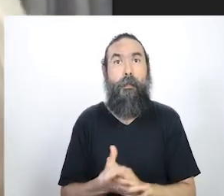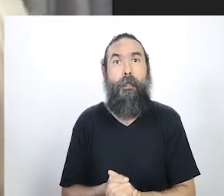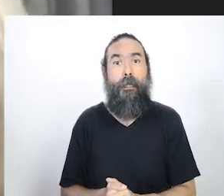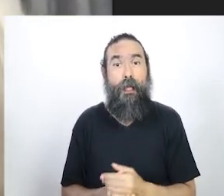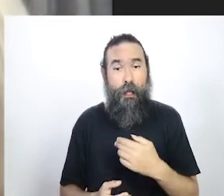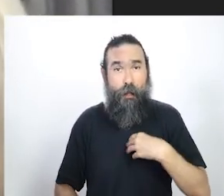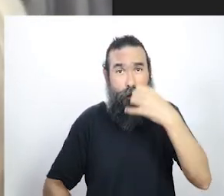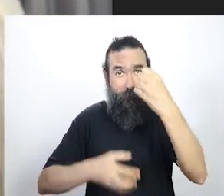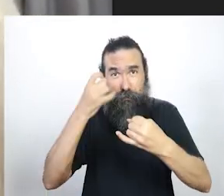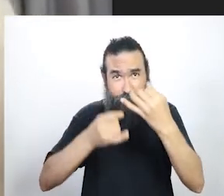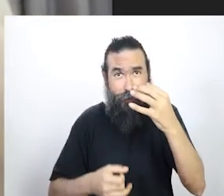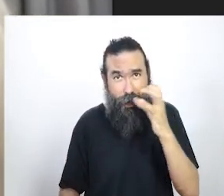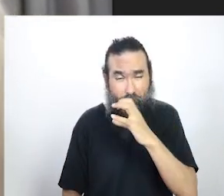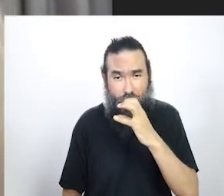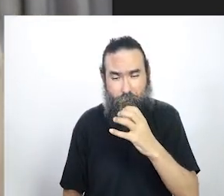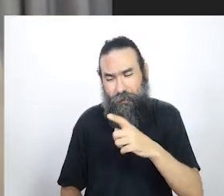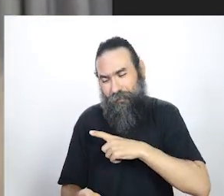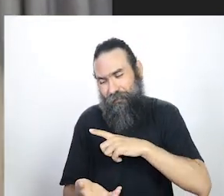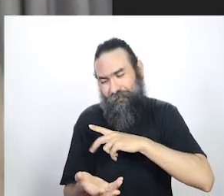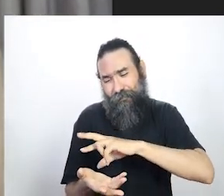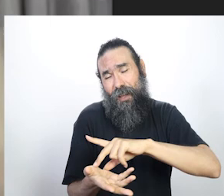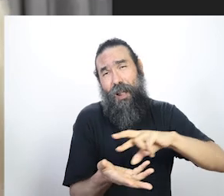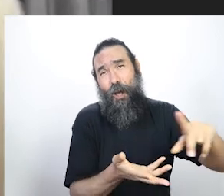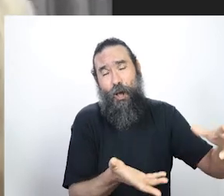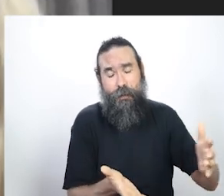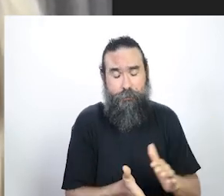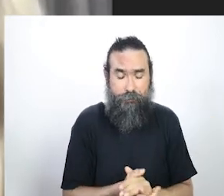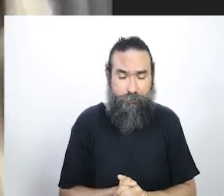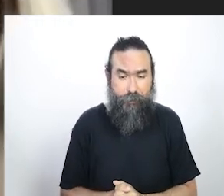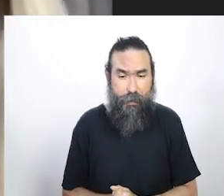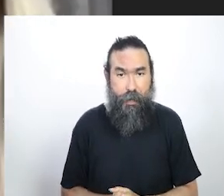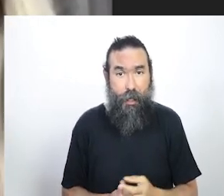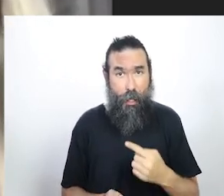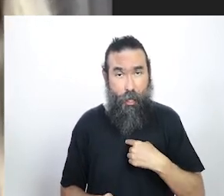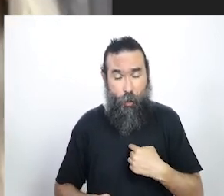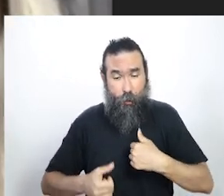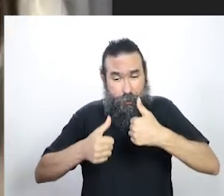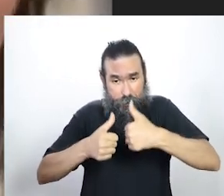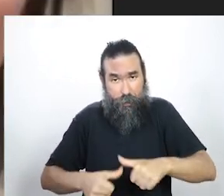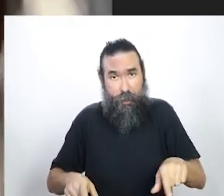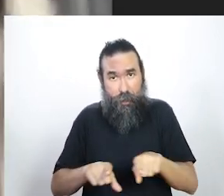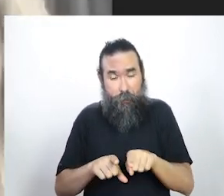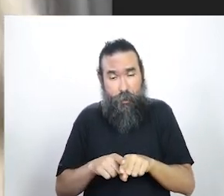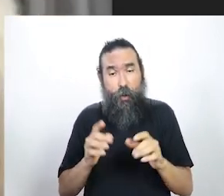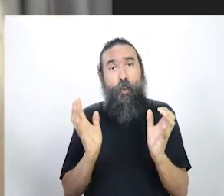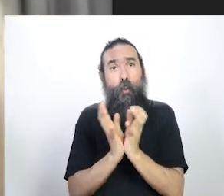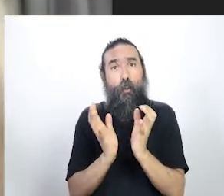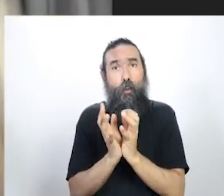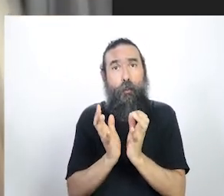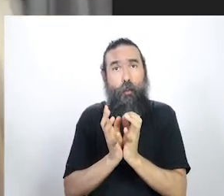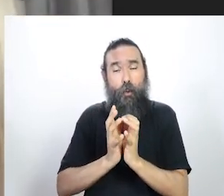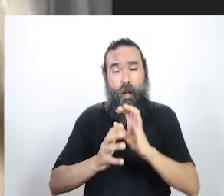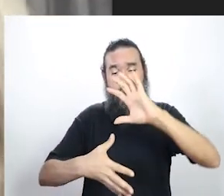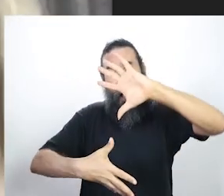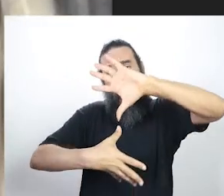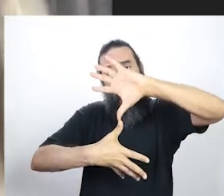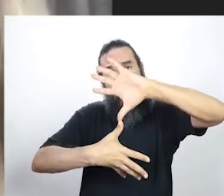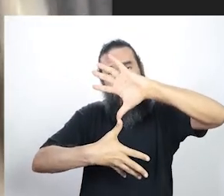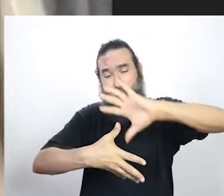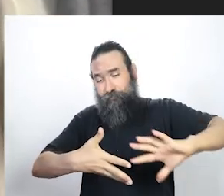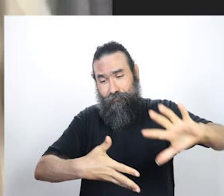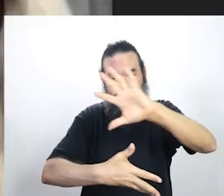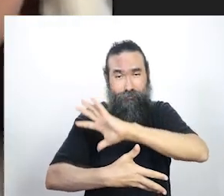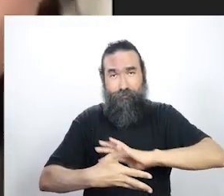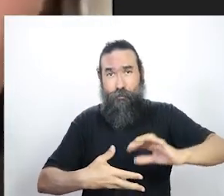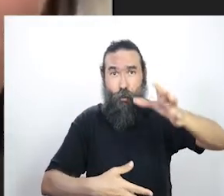repositórios. Então, vou falar rapidamente que nós estamos envolvidos em várias coisas. Primeiro, eu também integro uma comissão latino-americana